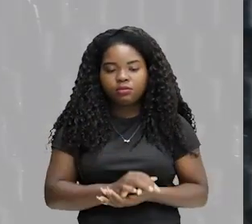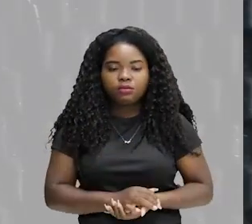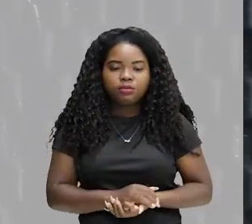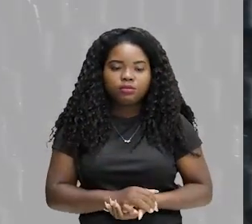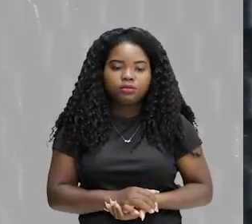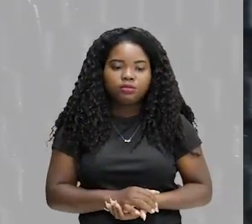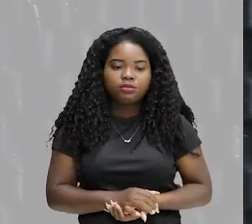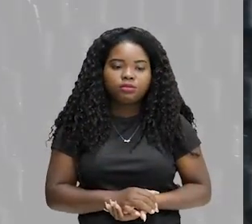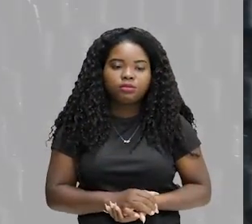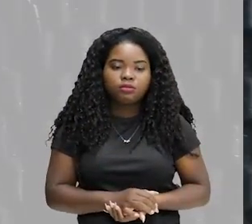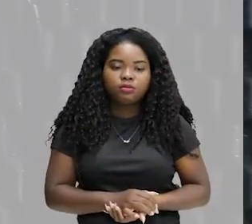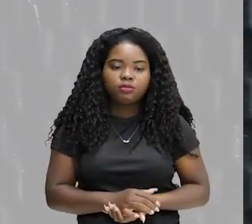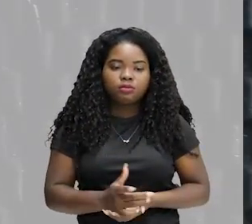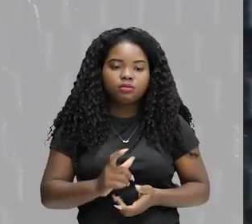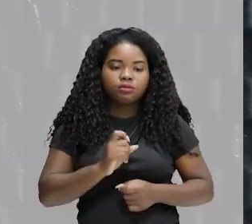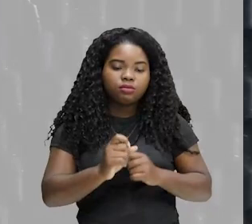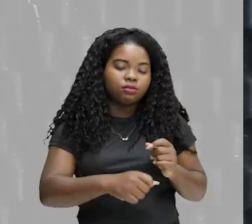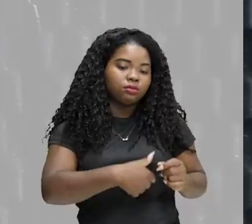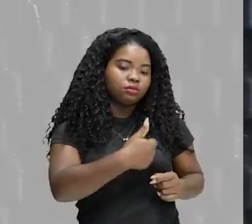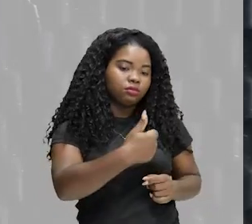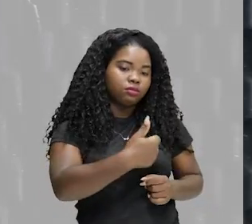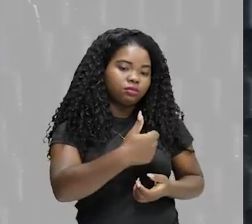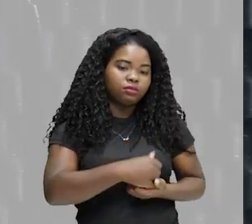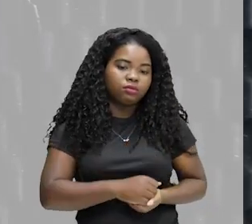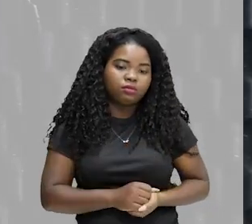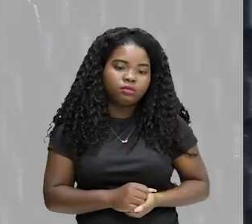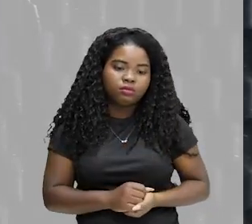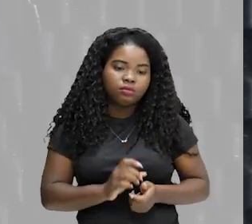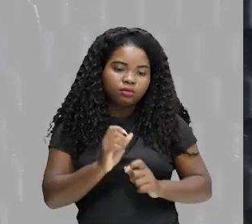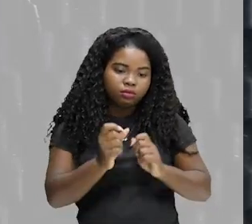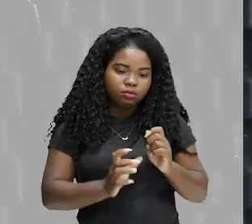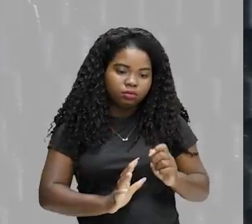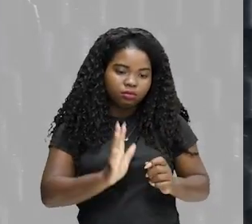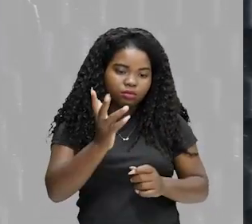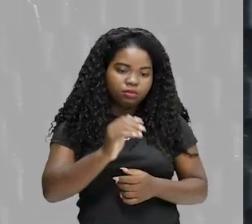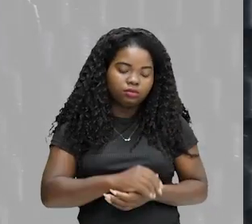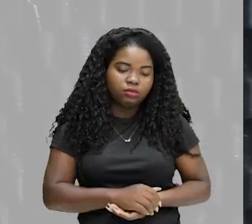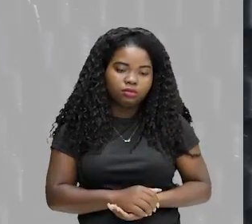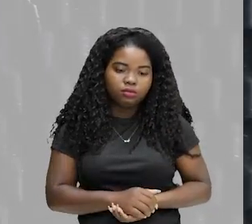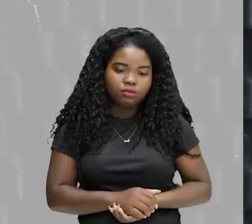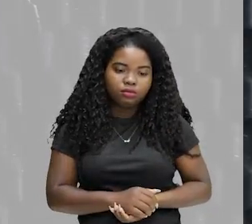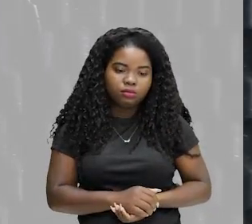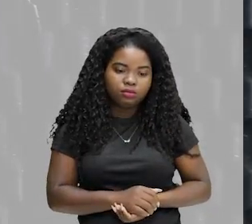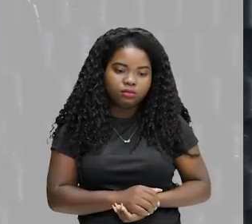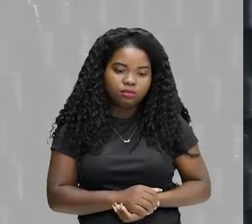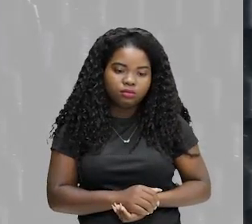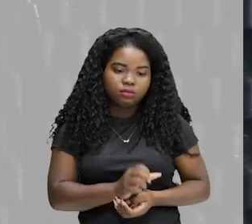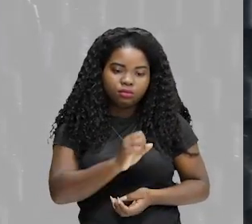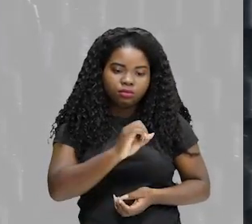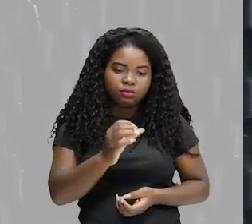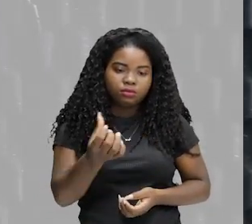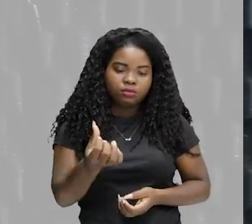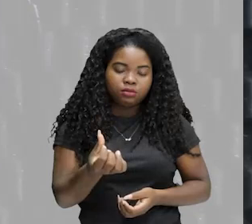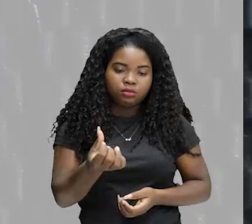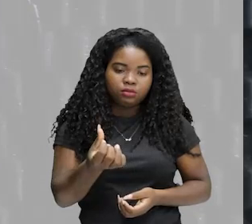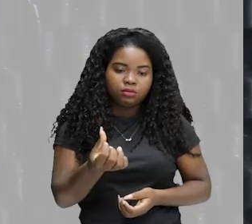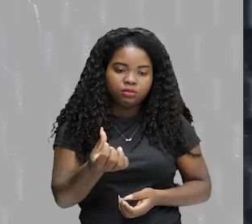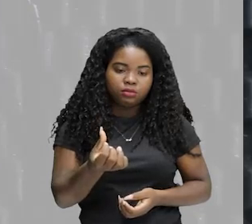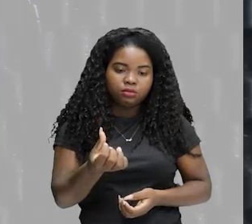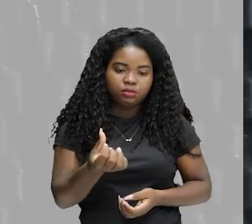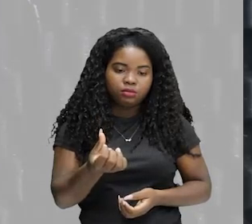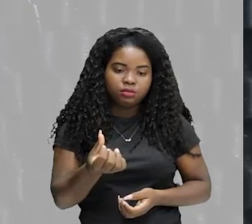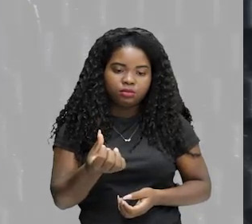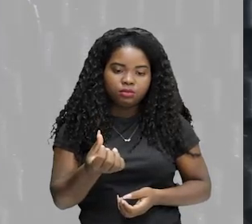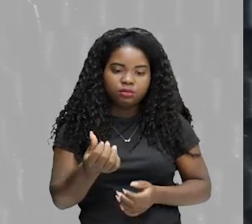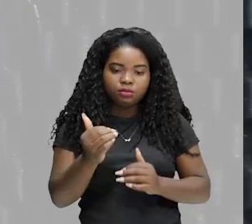bom? Acompanha aí. A primeira, o que é que eu faço com isso aqui agora? Gente, se 6 é menor do que esse